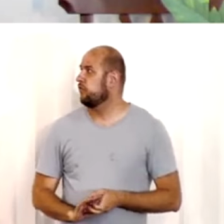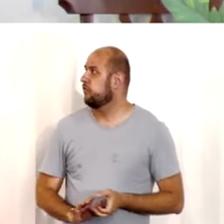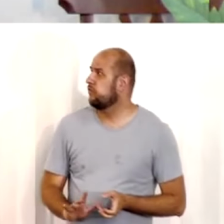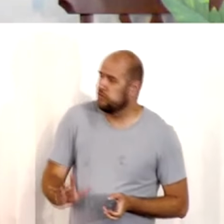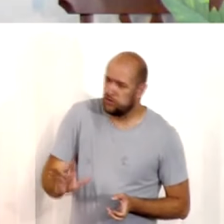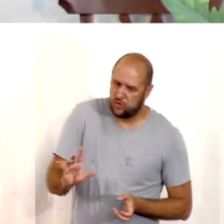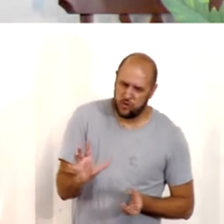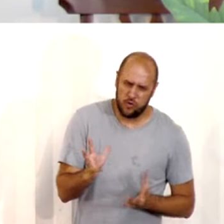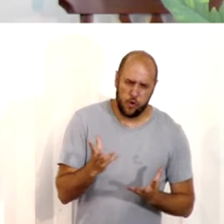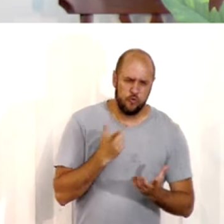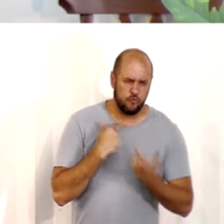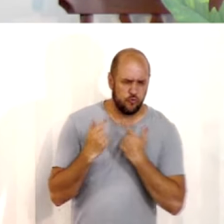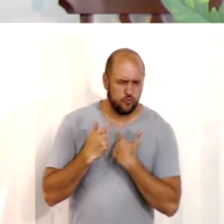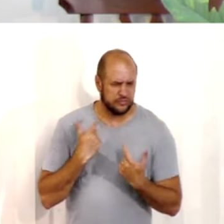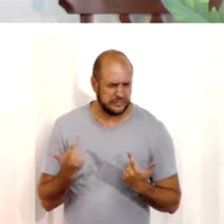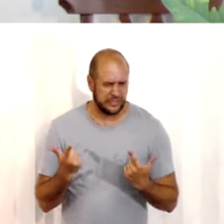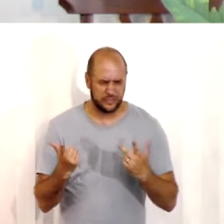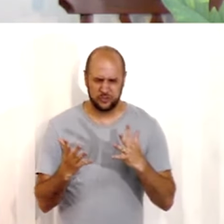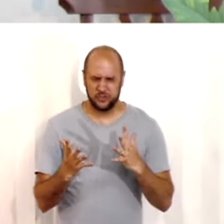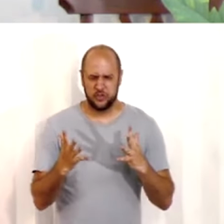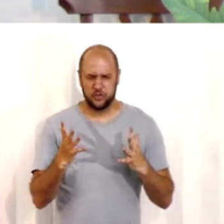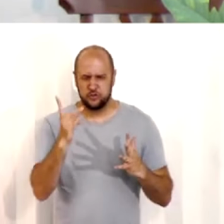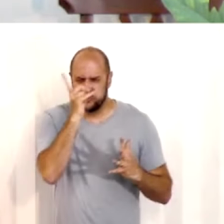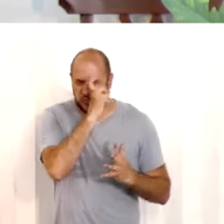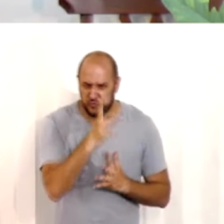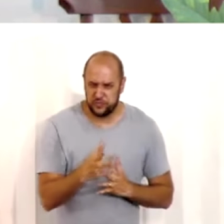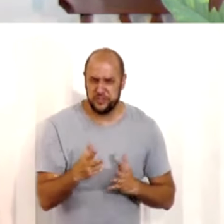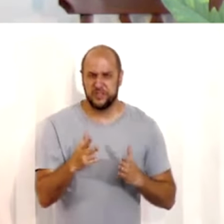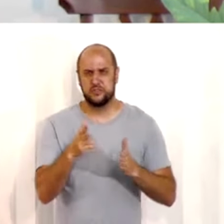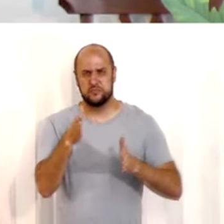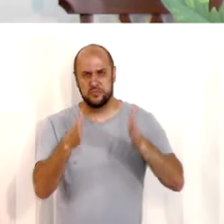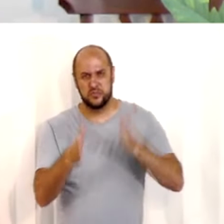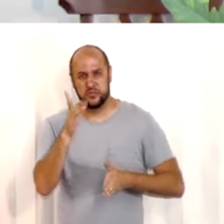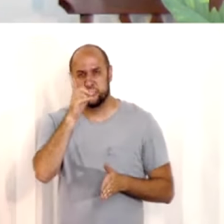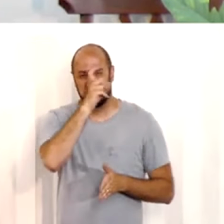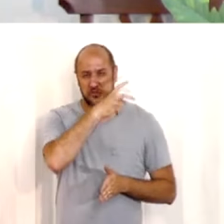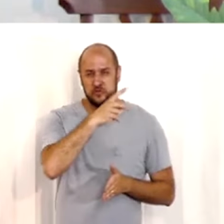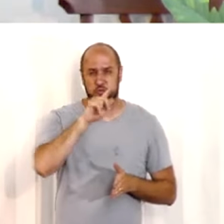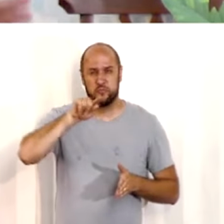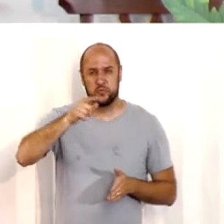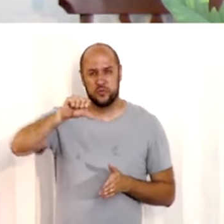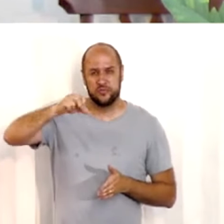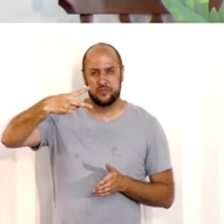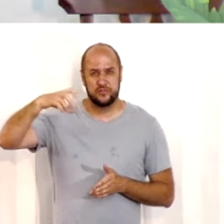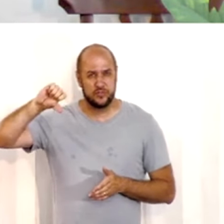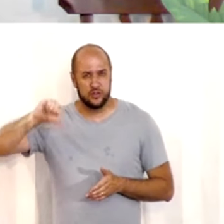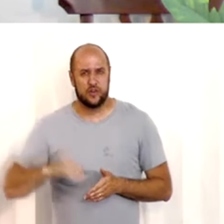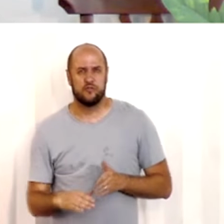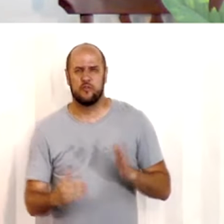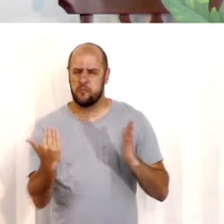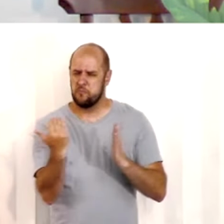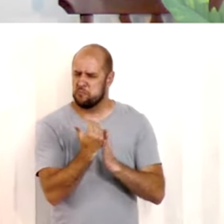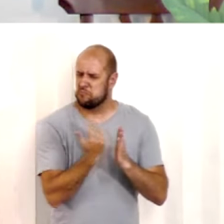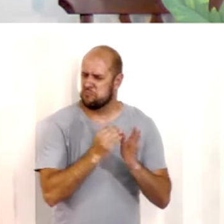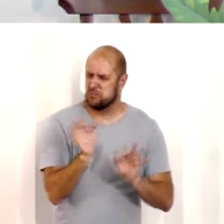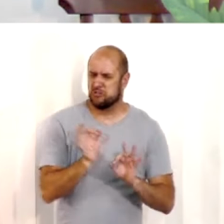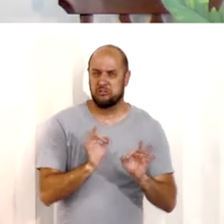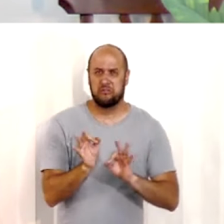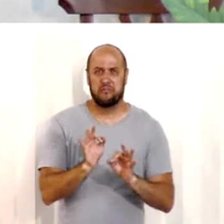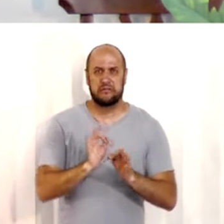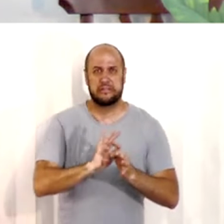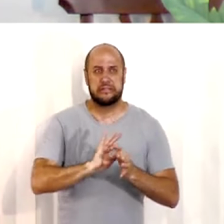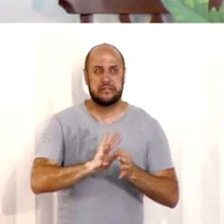muito grande, uma crise muito grande, a conhecida crise de 29, em que muitíssimos projetos missionários sucumbiram,